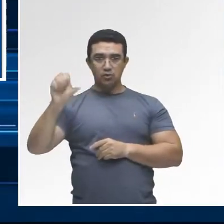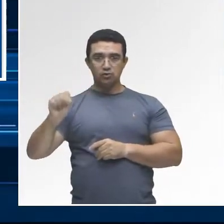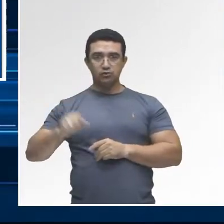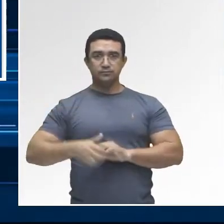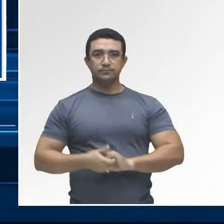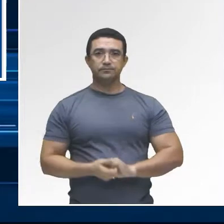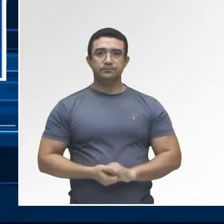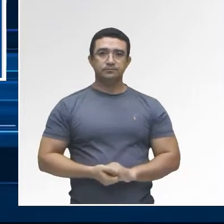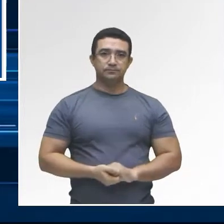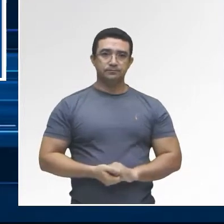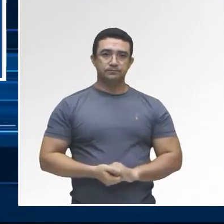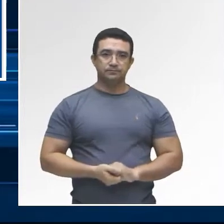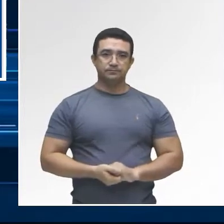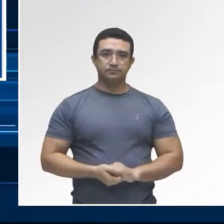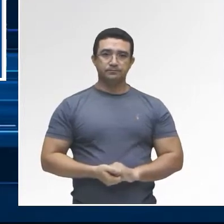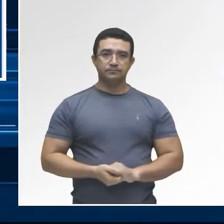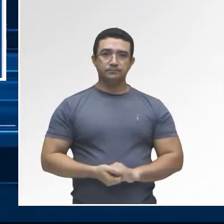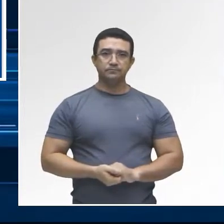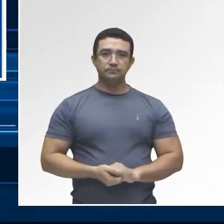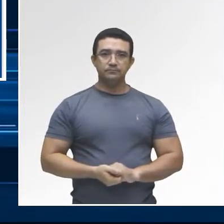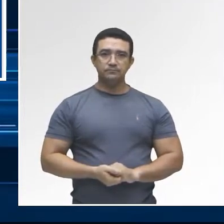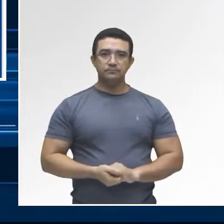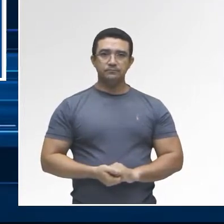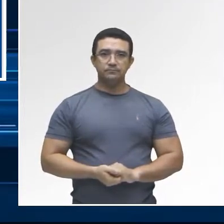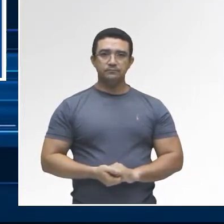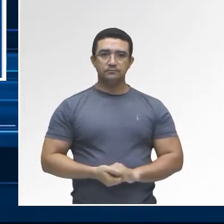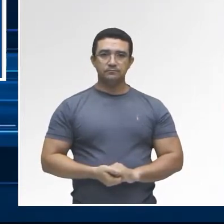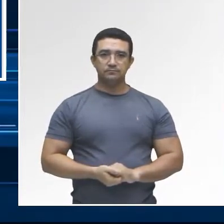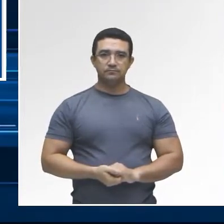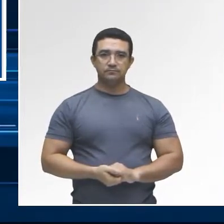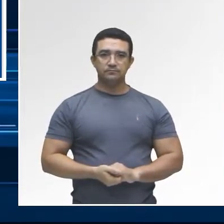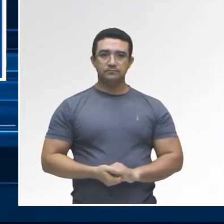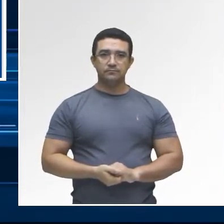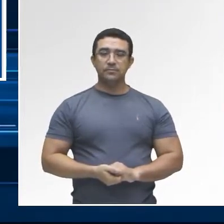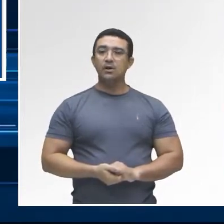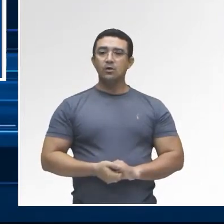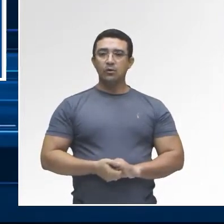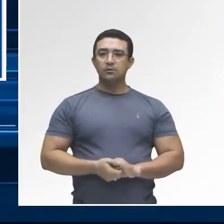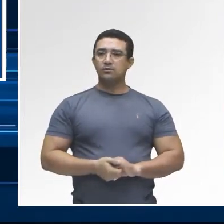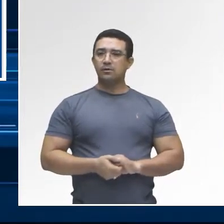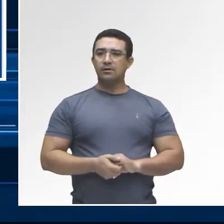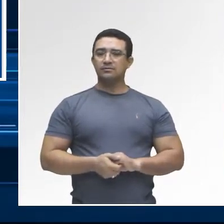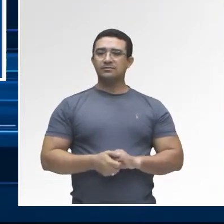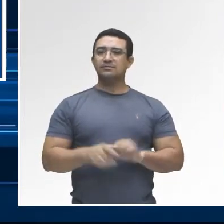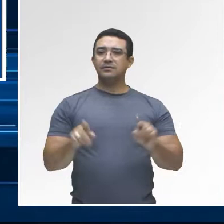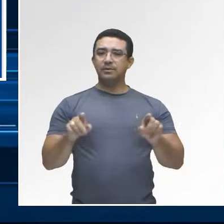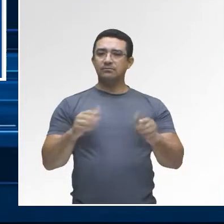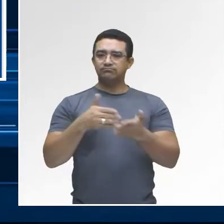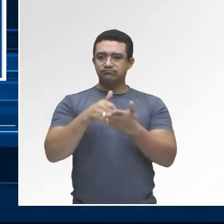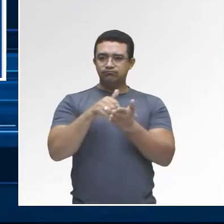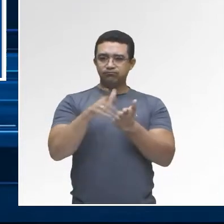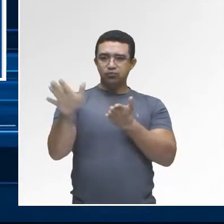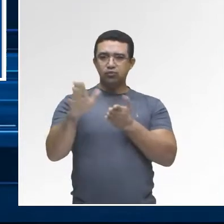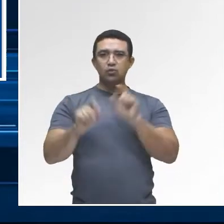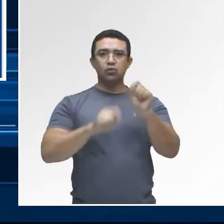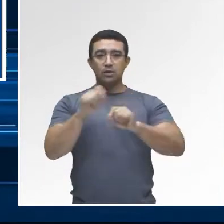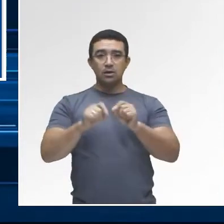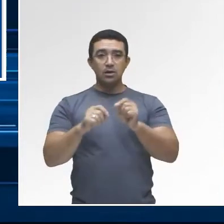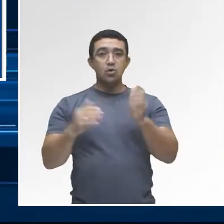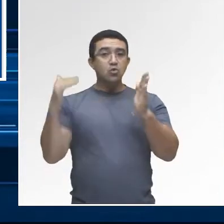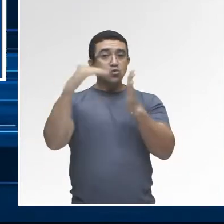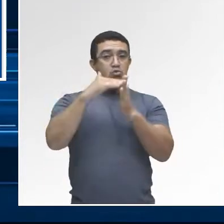Como eu acabei de falar, nós temos a queda de Tarquínio o Soberbo, o último rei etrusco, graças a esse desentendimento com os